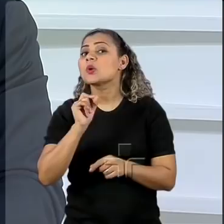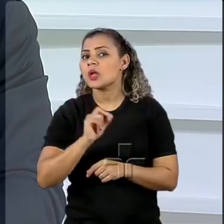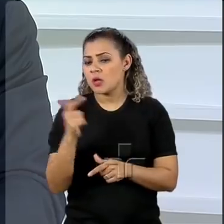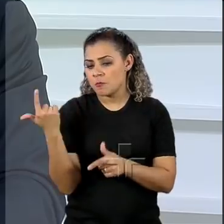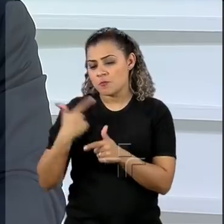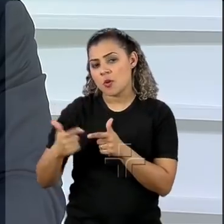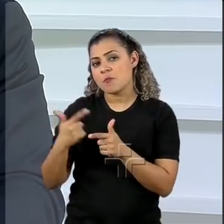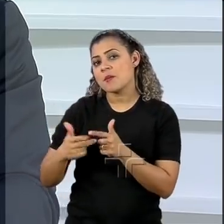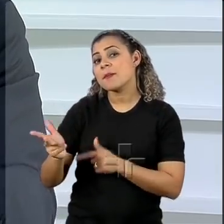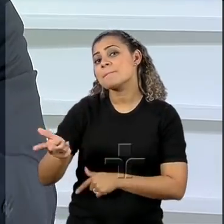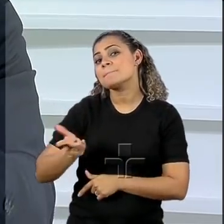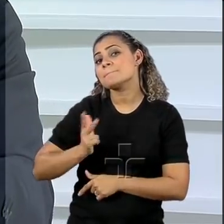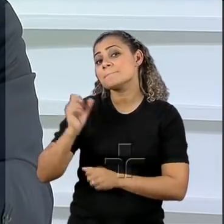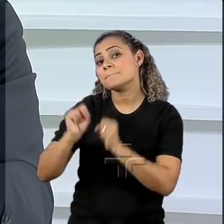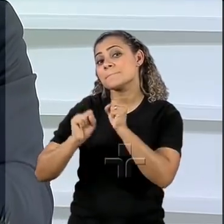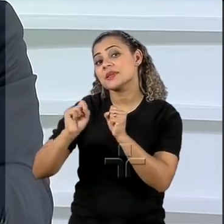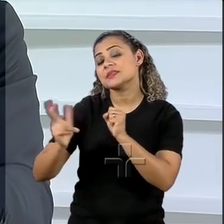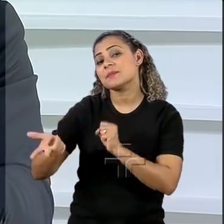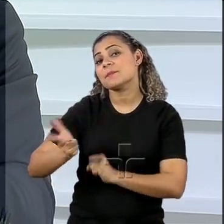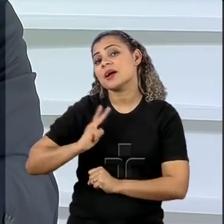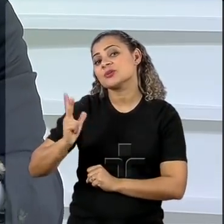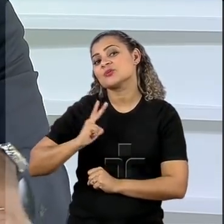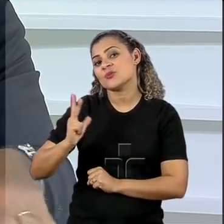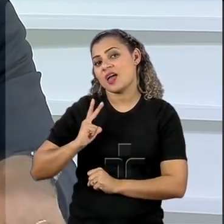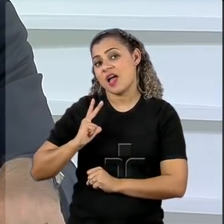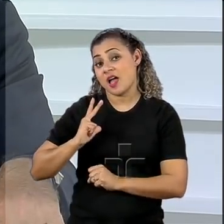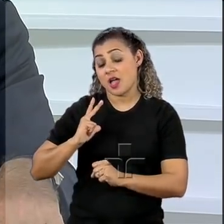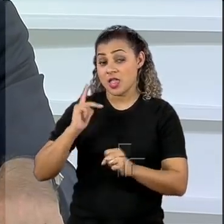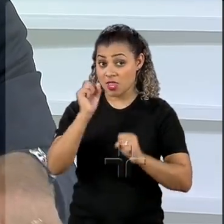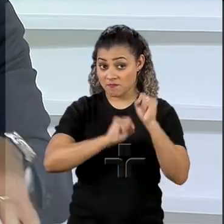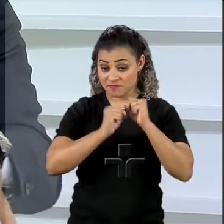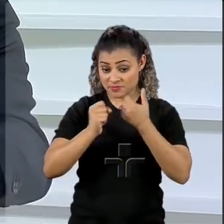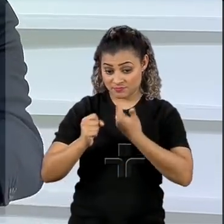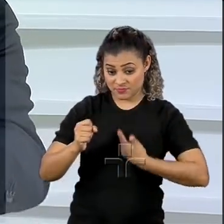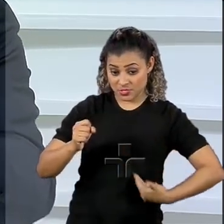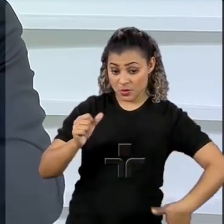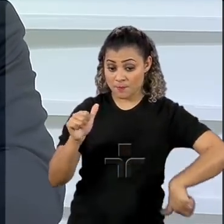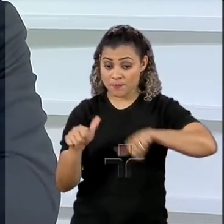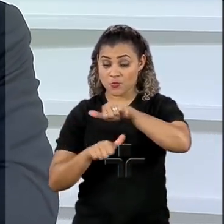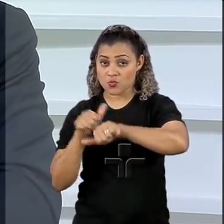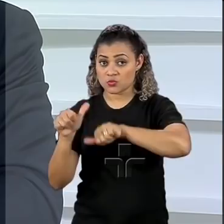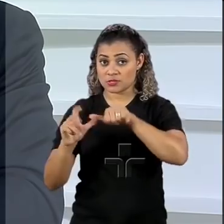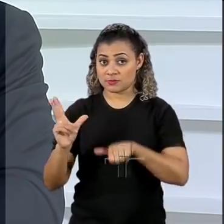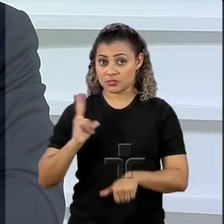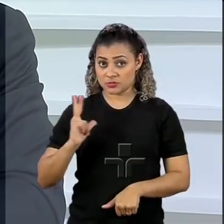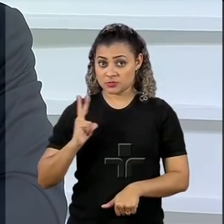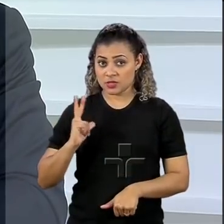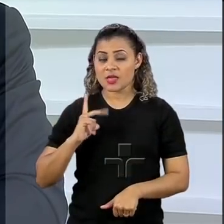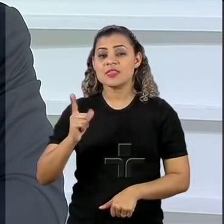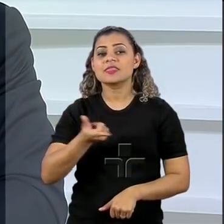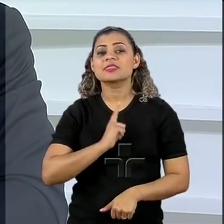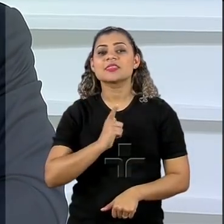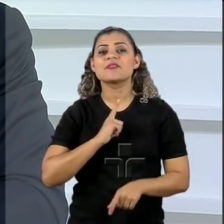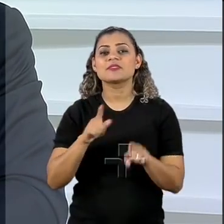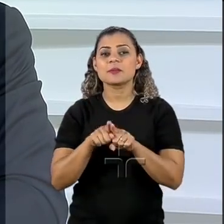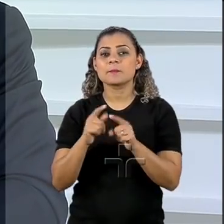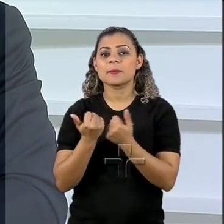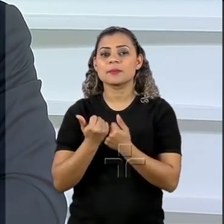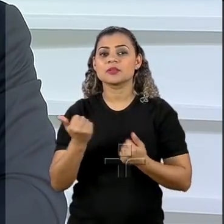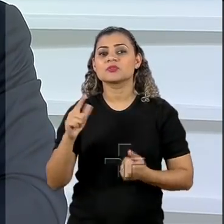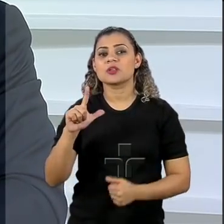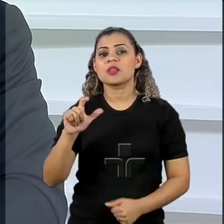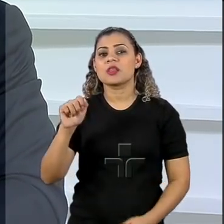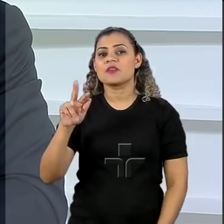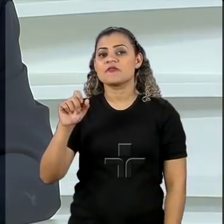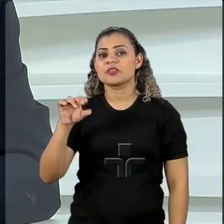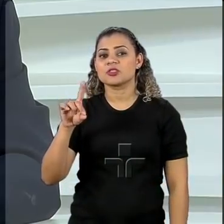que está agora em pauta. Recentemente, o ministro Ricardo Lewandowski, eu até publiquei um artigo hoje também nessa linha,